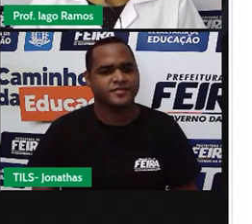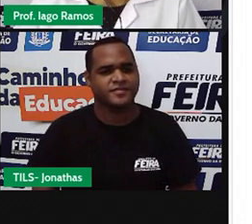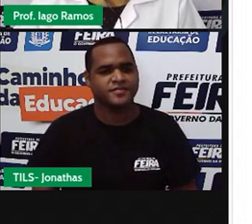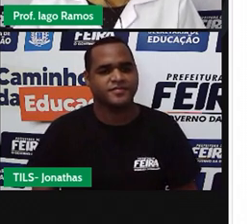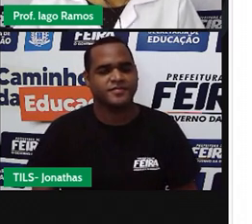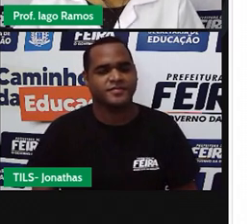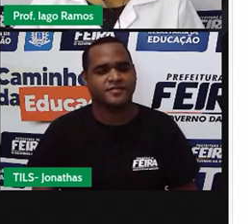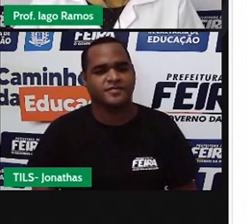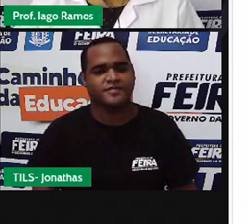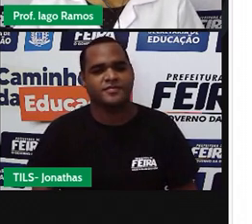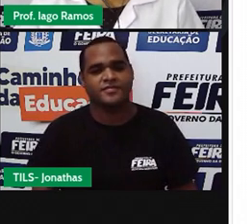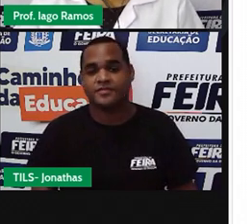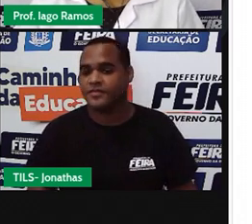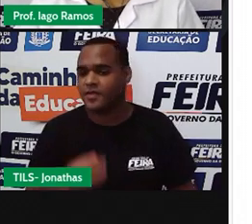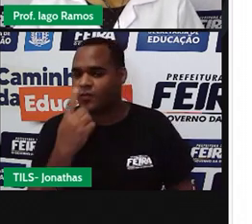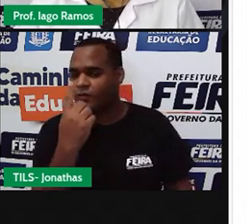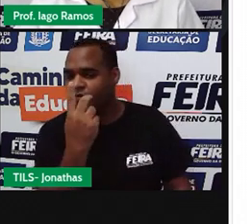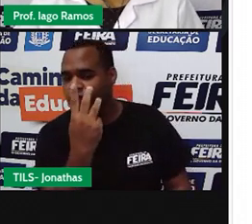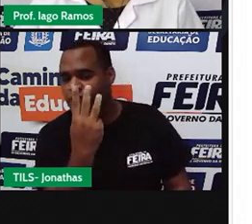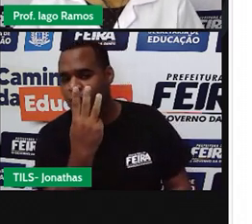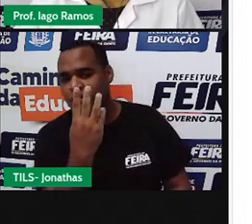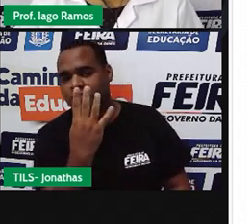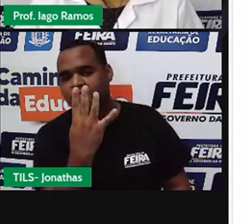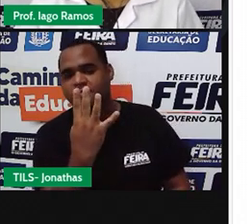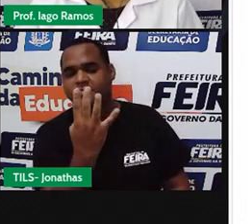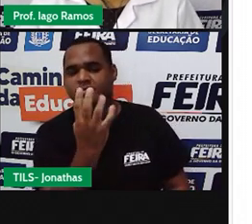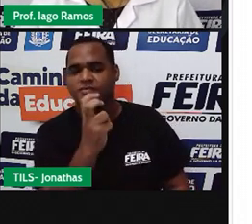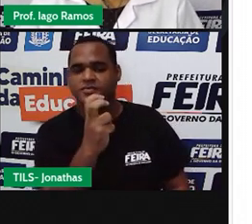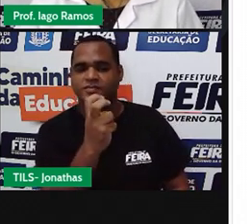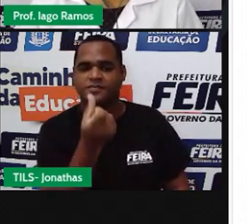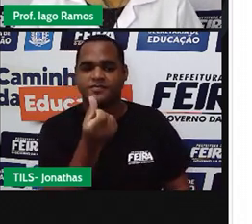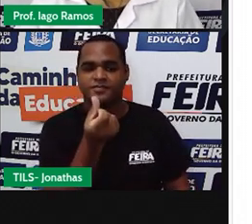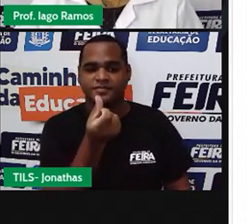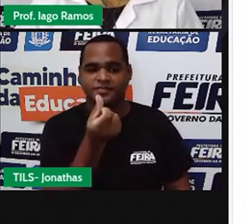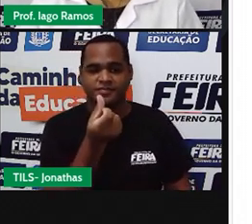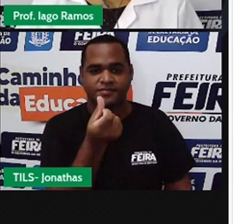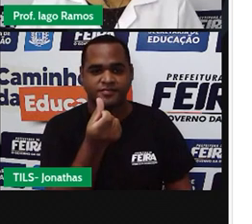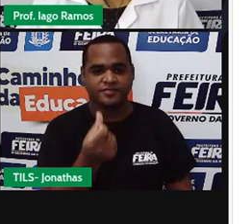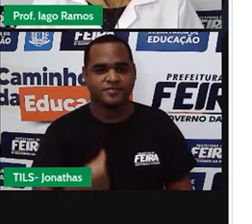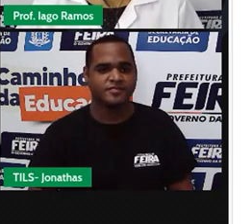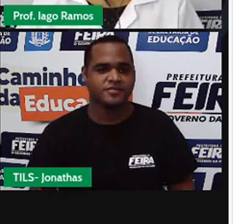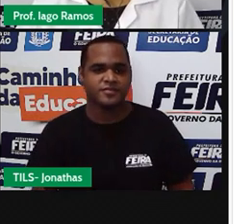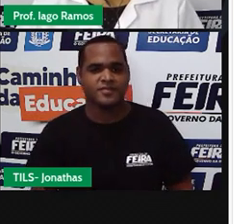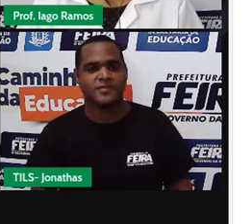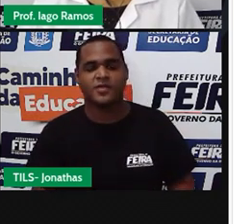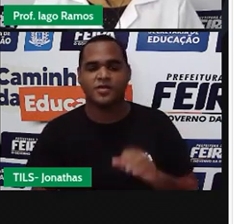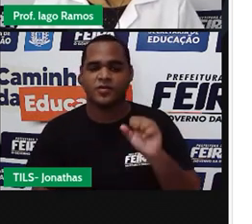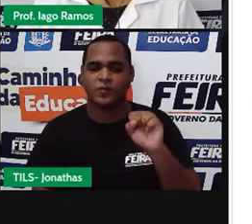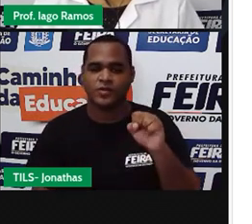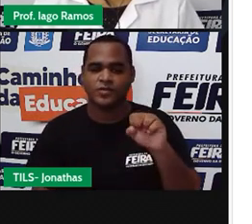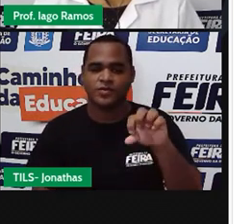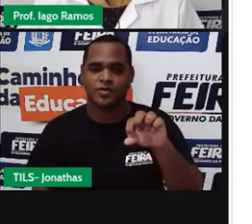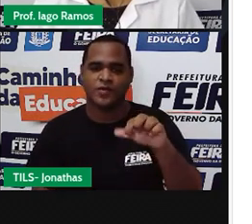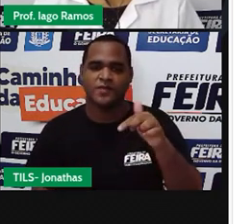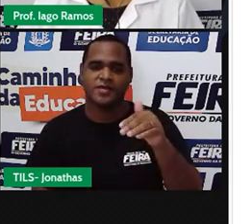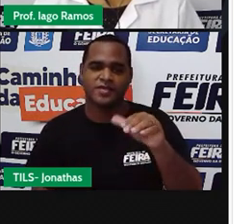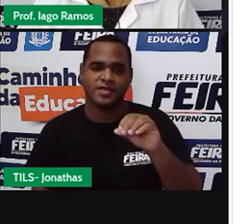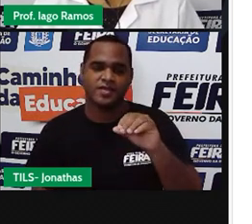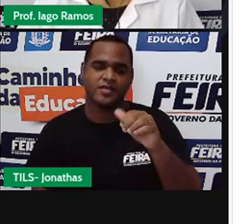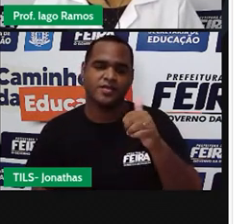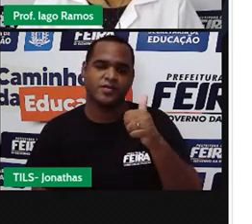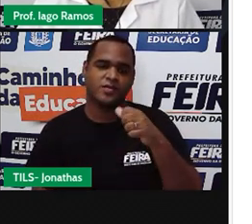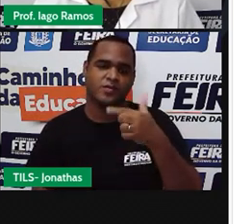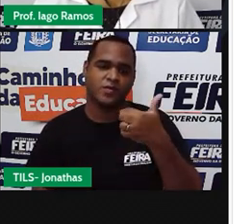é uma duas três quatro cinco seis sete oito nove dez